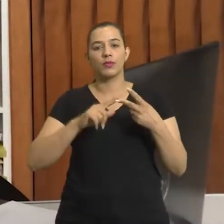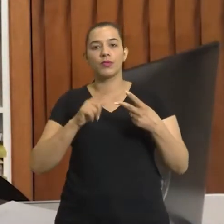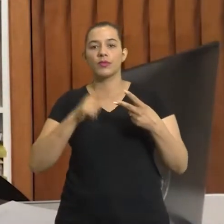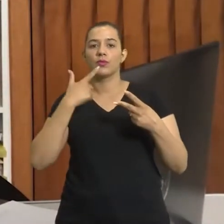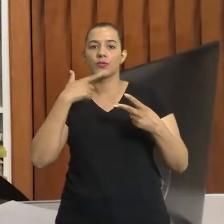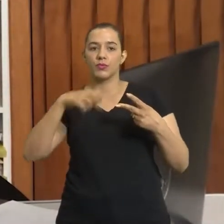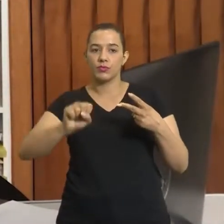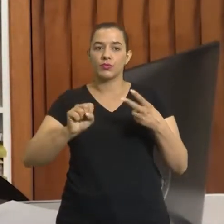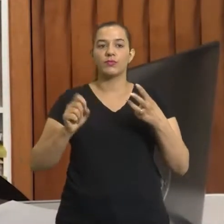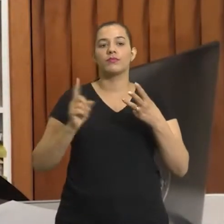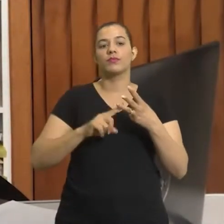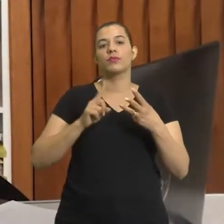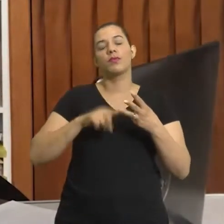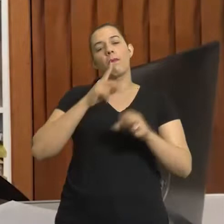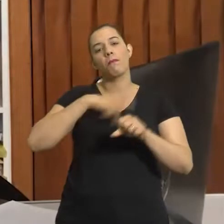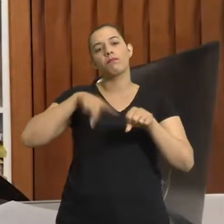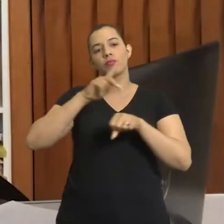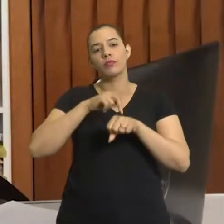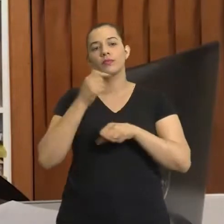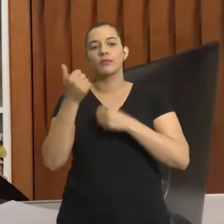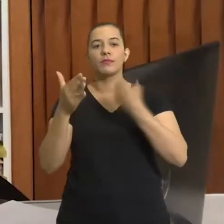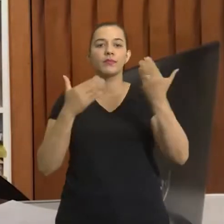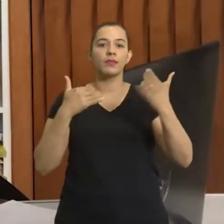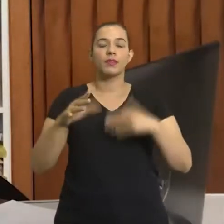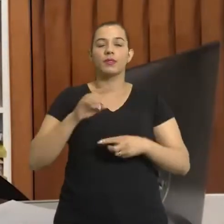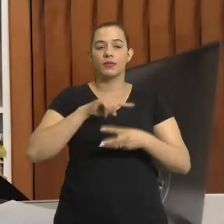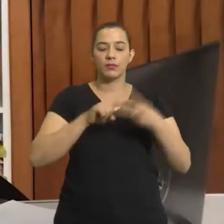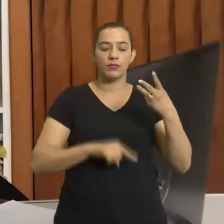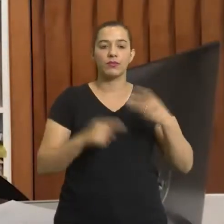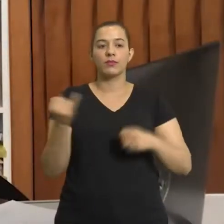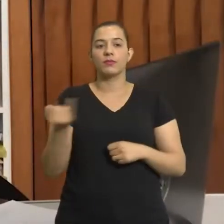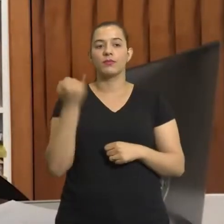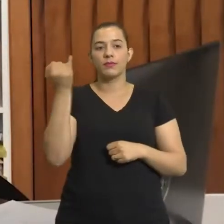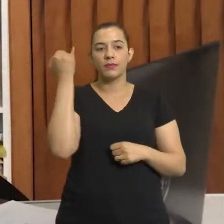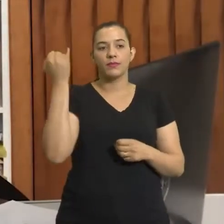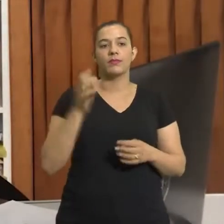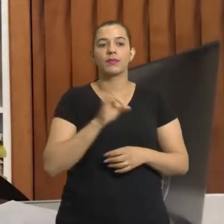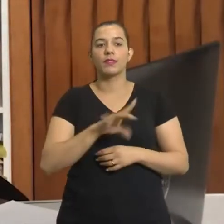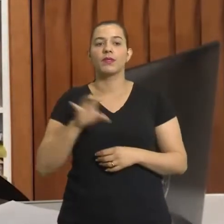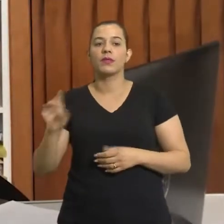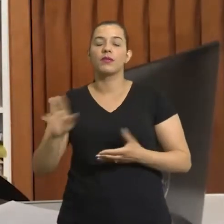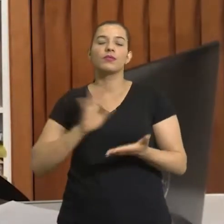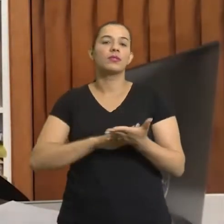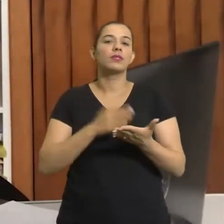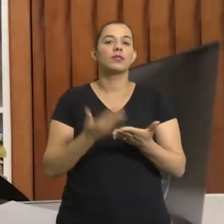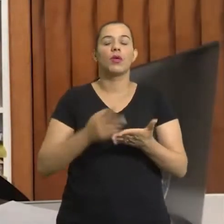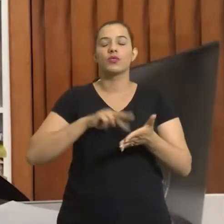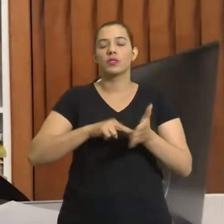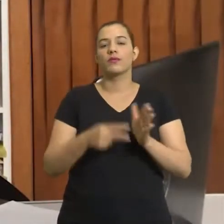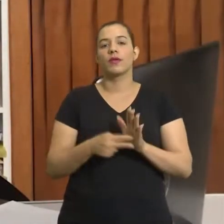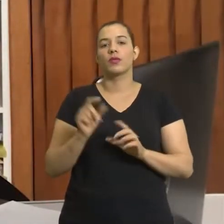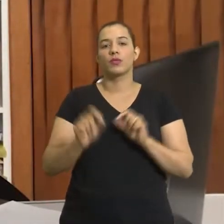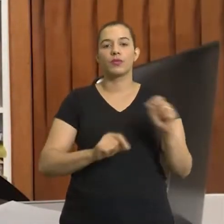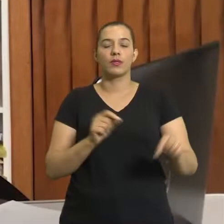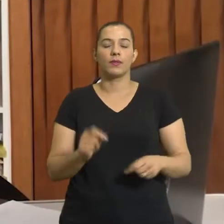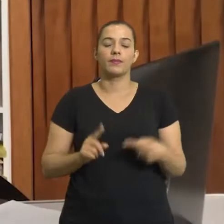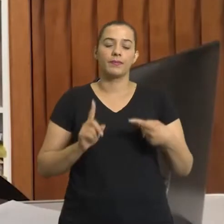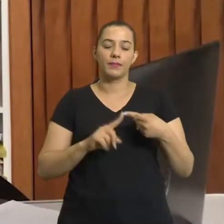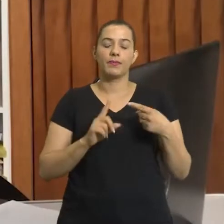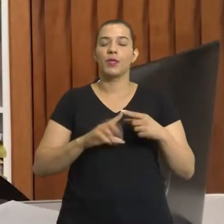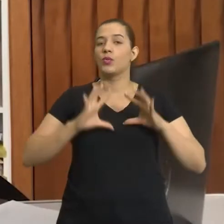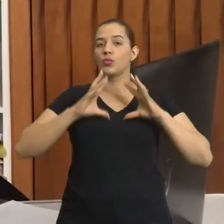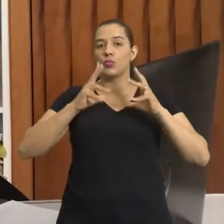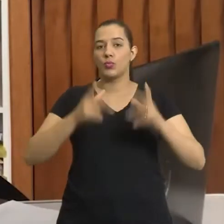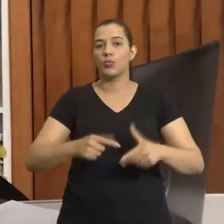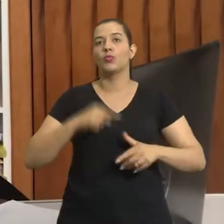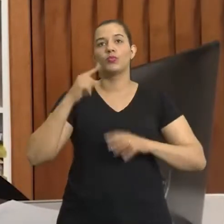conhecimento interacional. São 3 conhecimentos importantes. Vamos lá para o que significa cada um deles. Primeiro, conhecimento de mundo. Né?